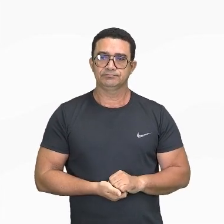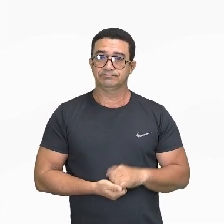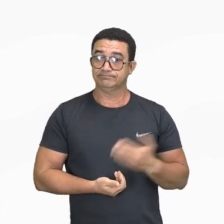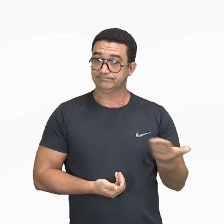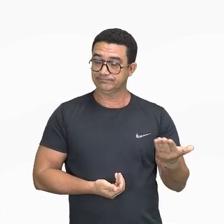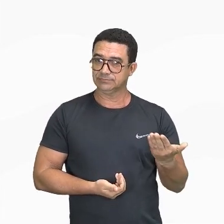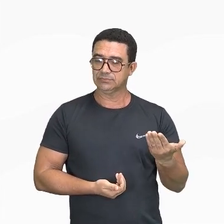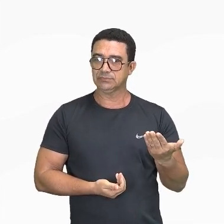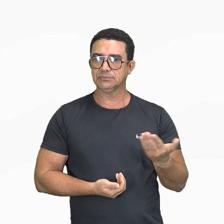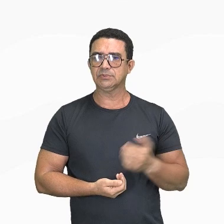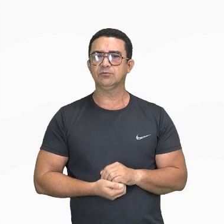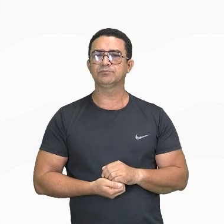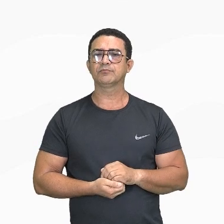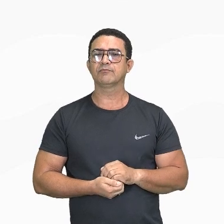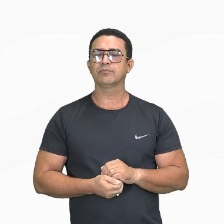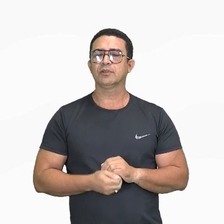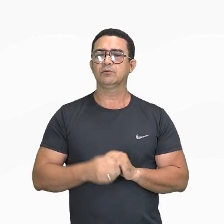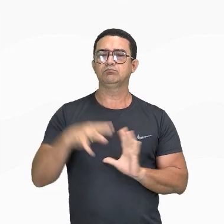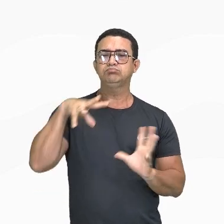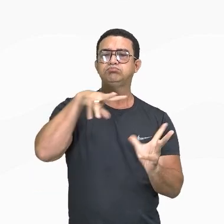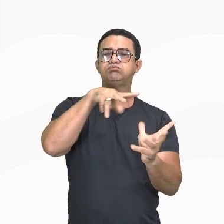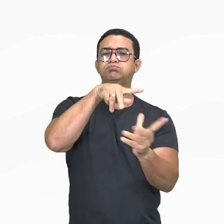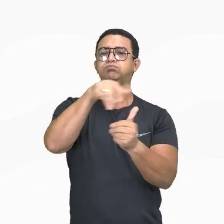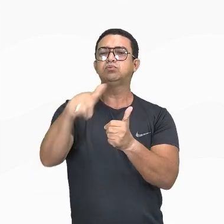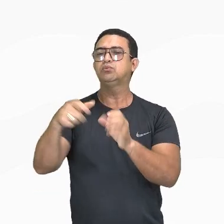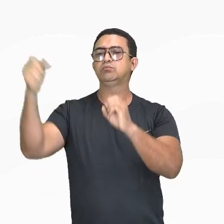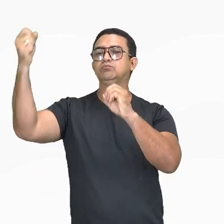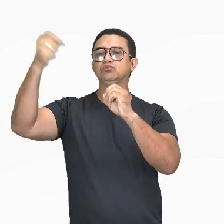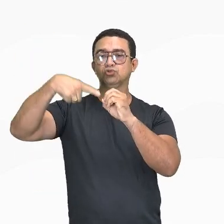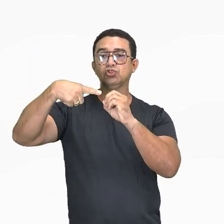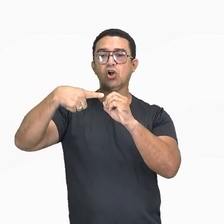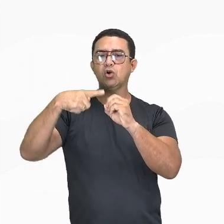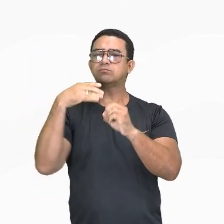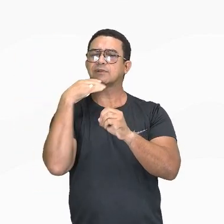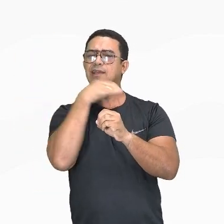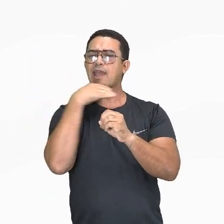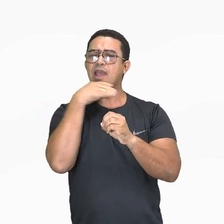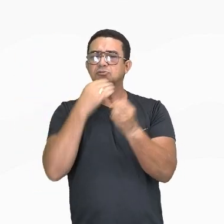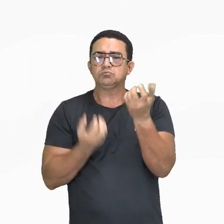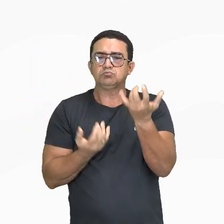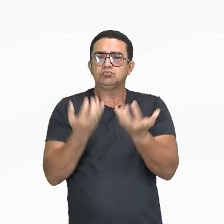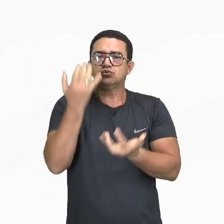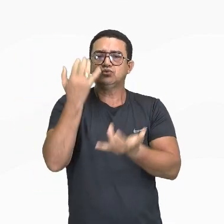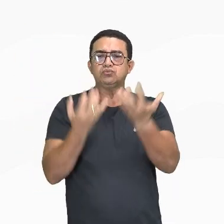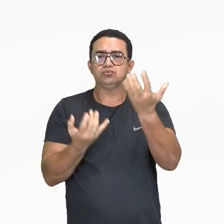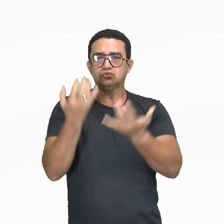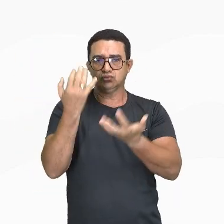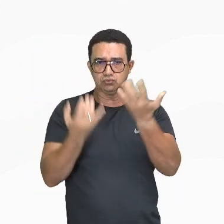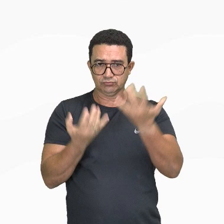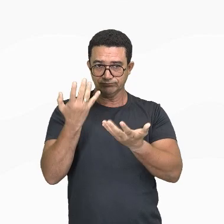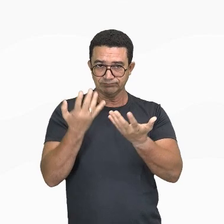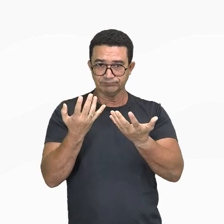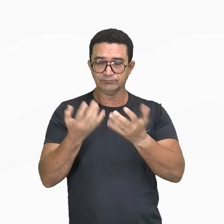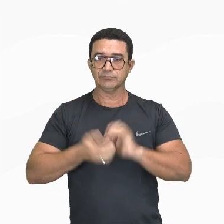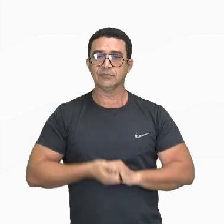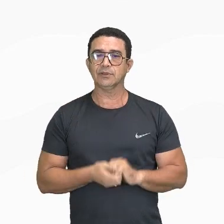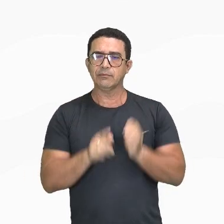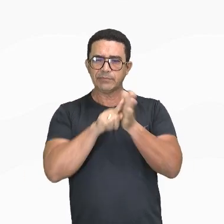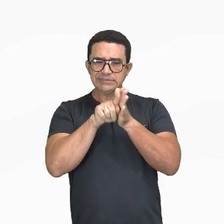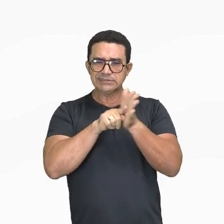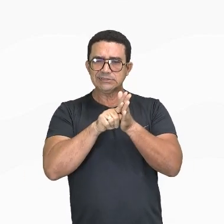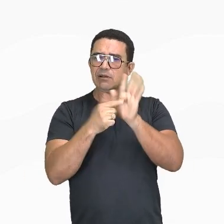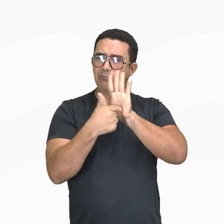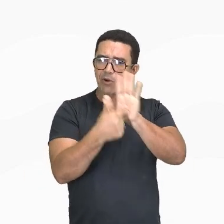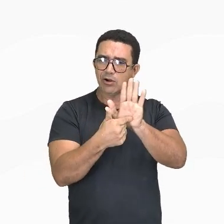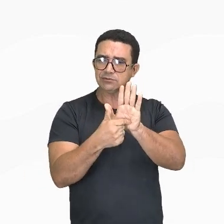O aquecimento global, então, é a intensificação do chamado efeito estufa, né, como nós comentamos agora. Pesquisas indicam que